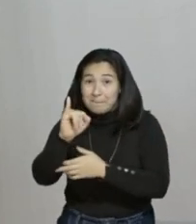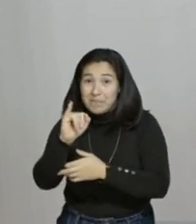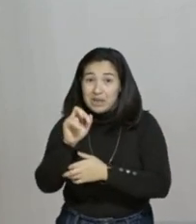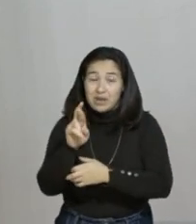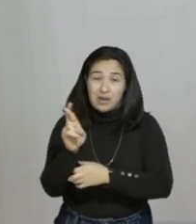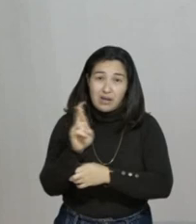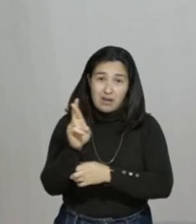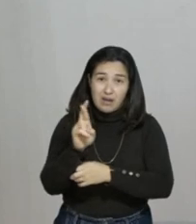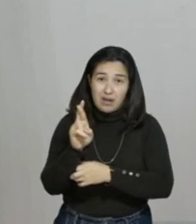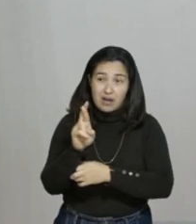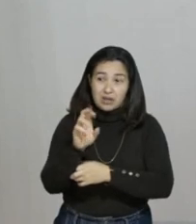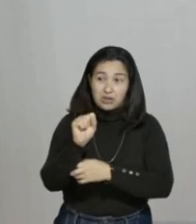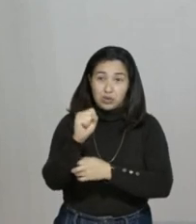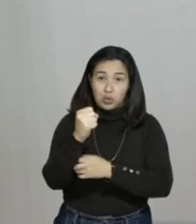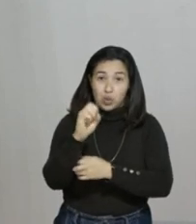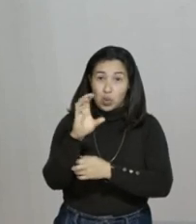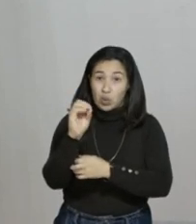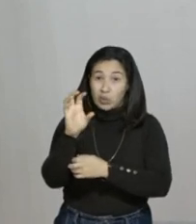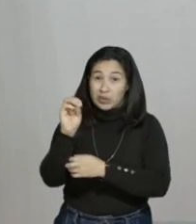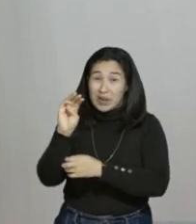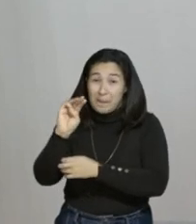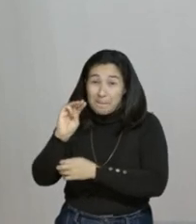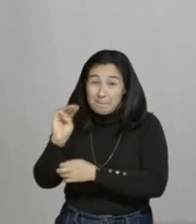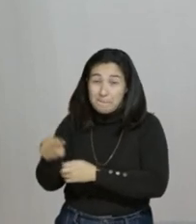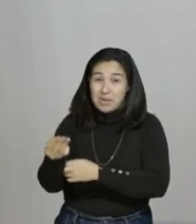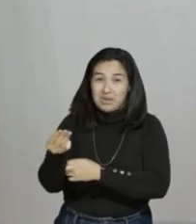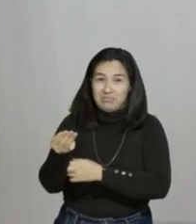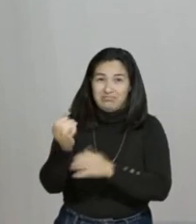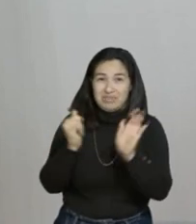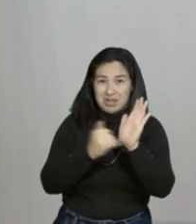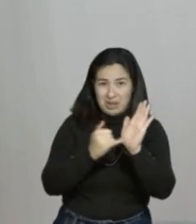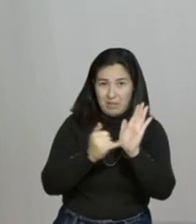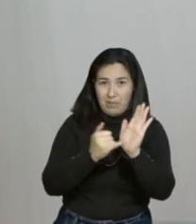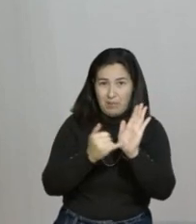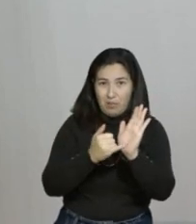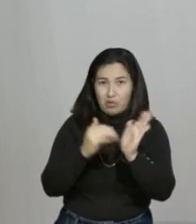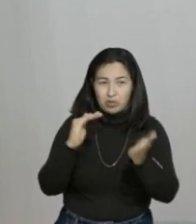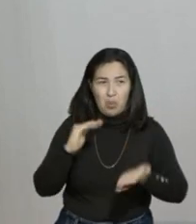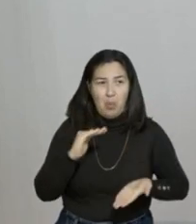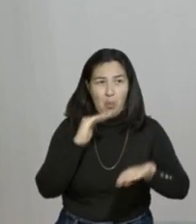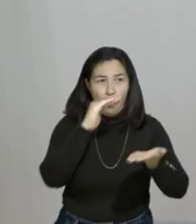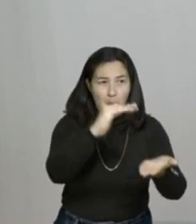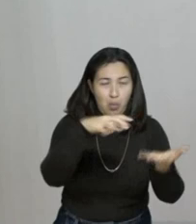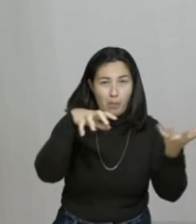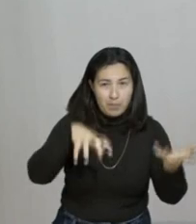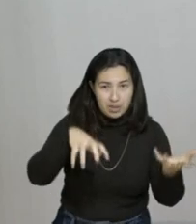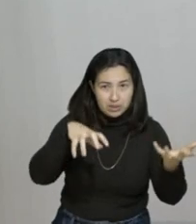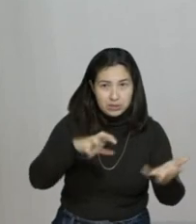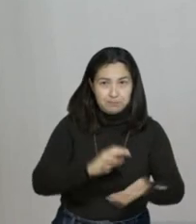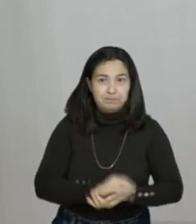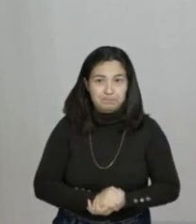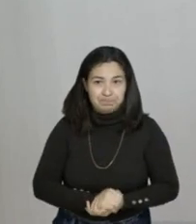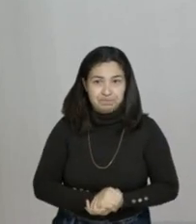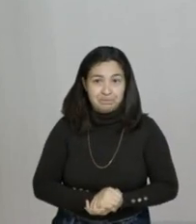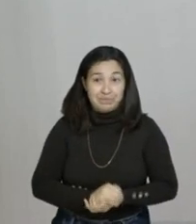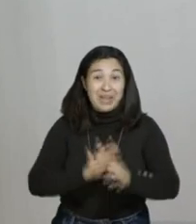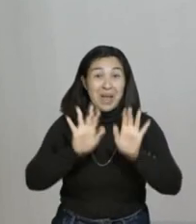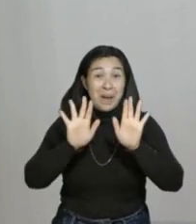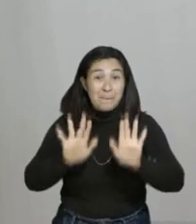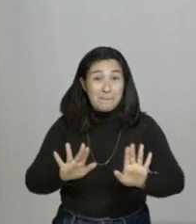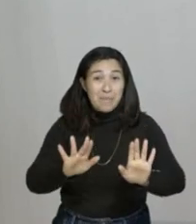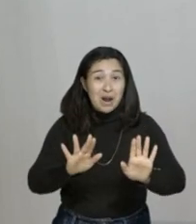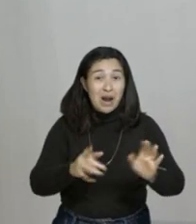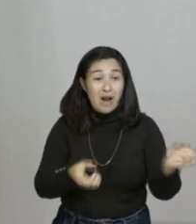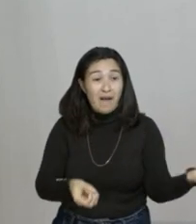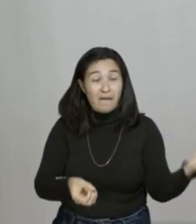800 milhões de reais em impostos E apesar disso os investimentos da esfera Federal